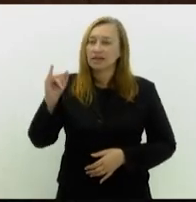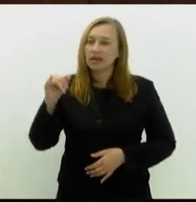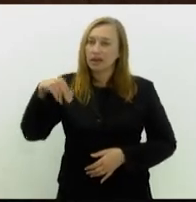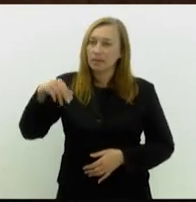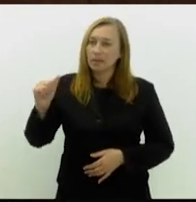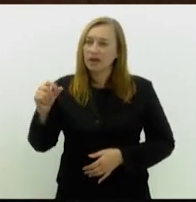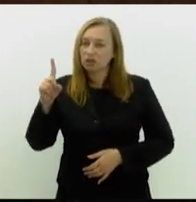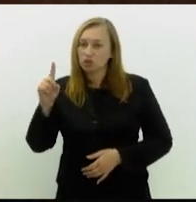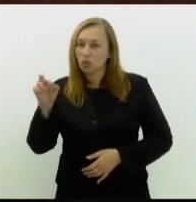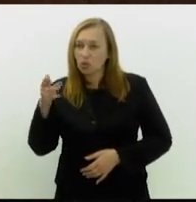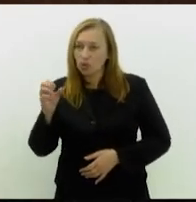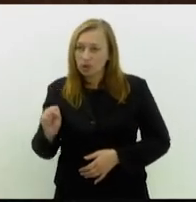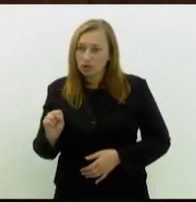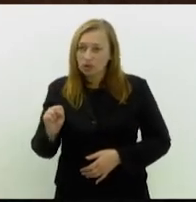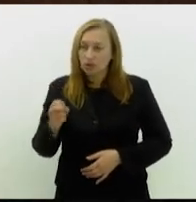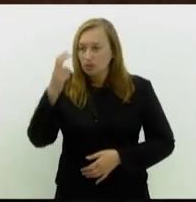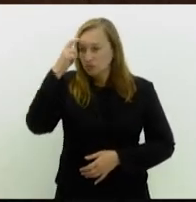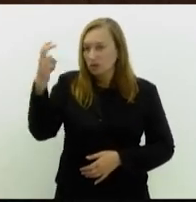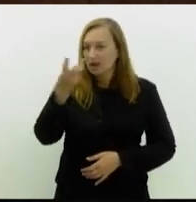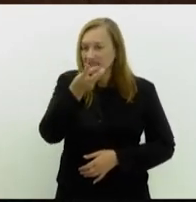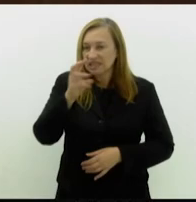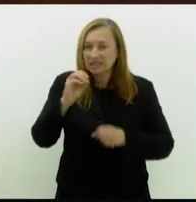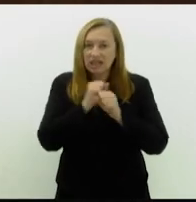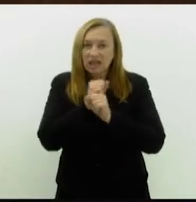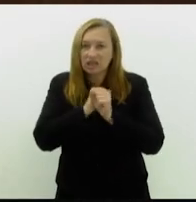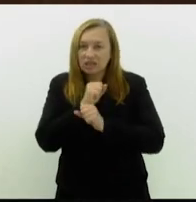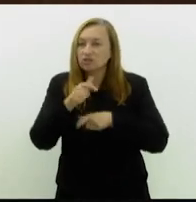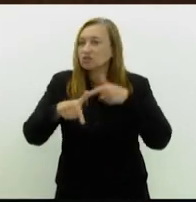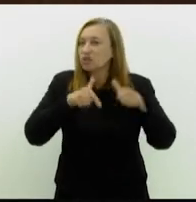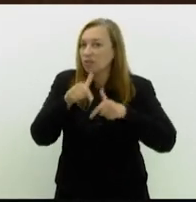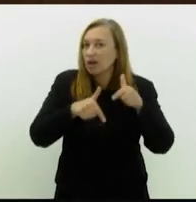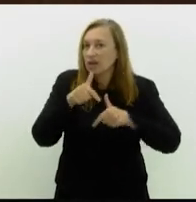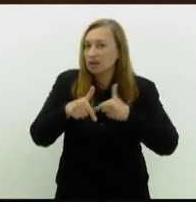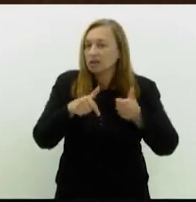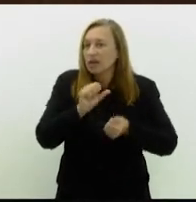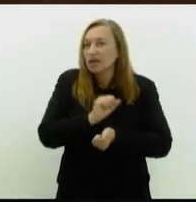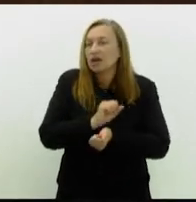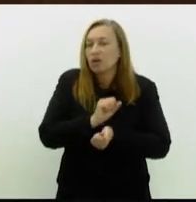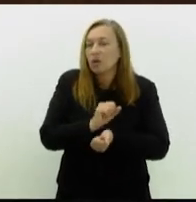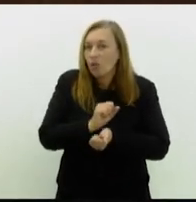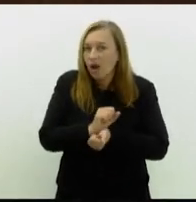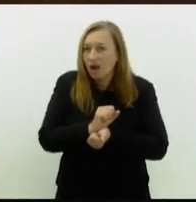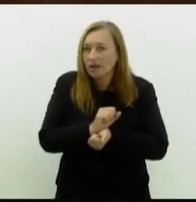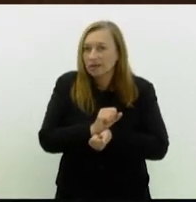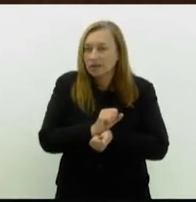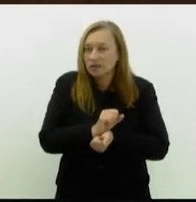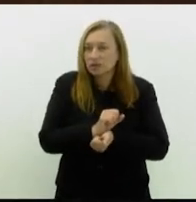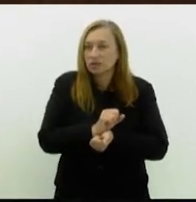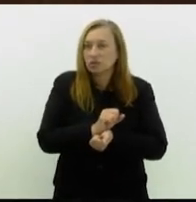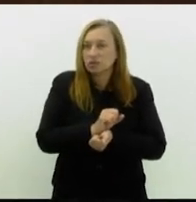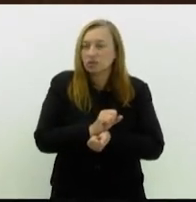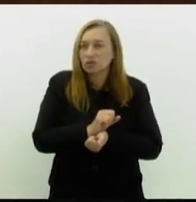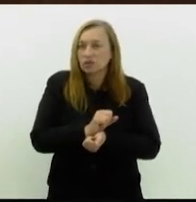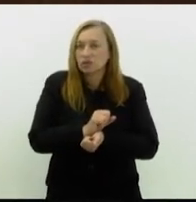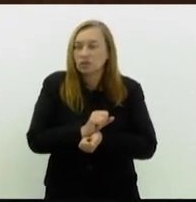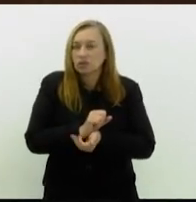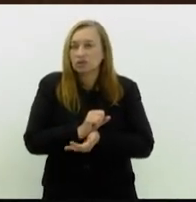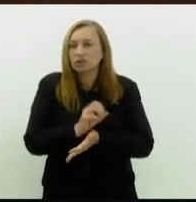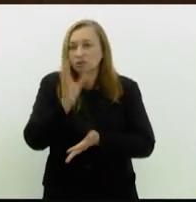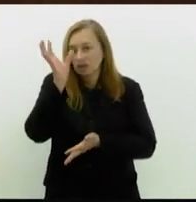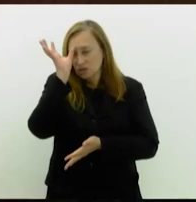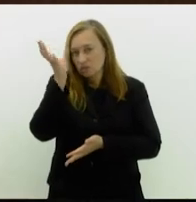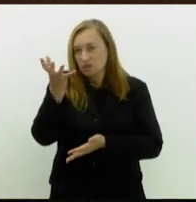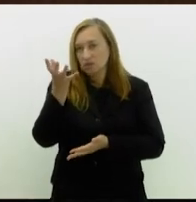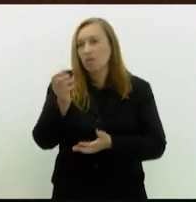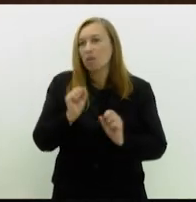estão há 30 anos trabalhando esperam desta de uma saída real e efetiva